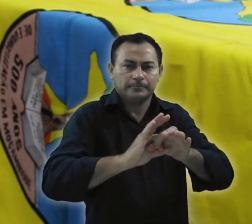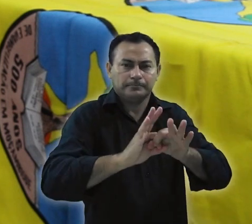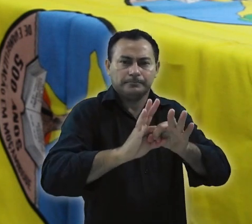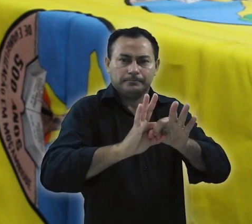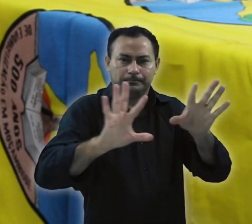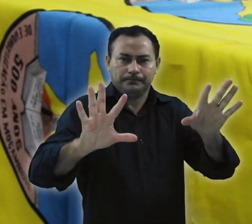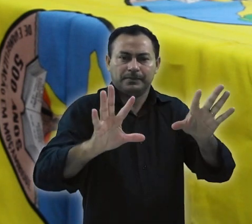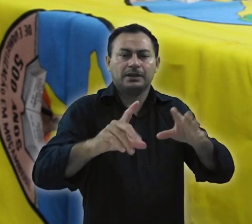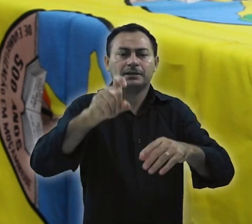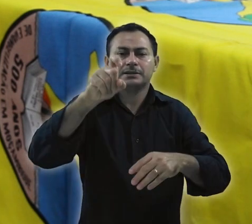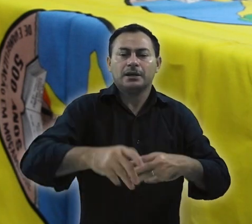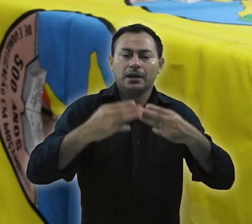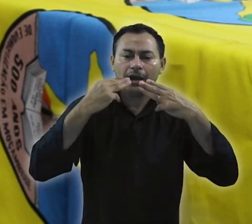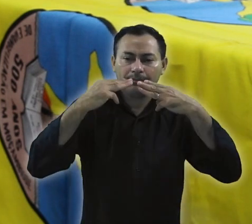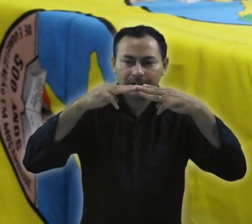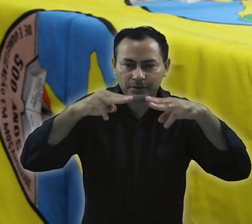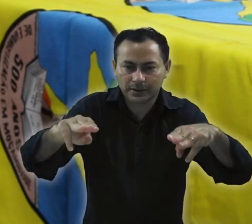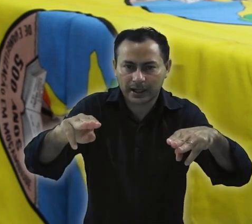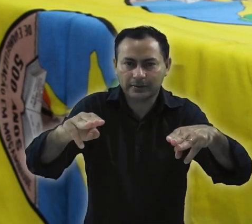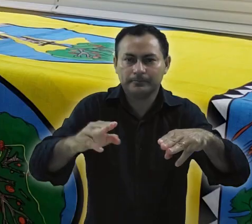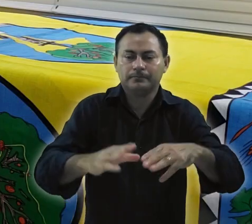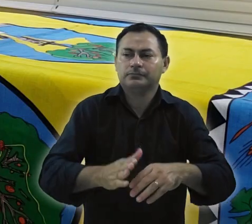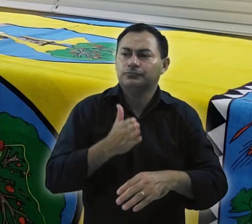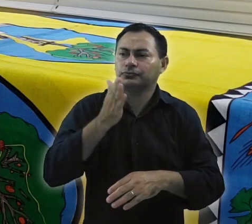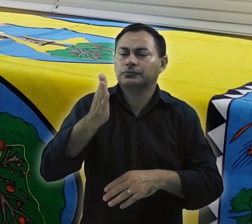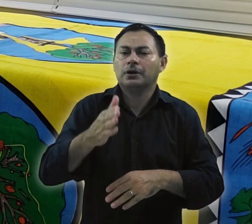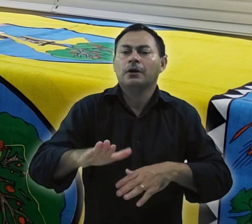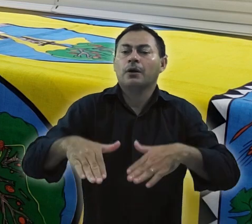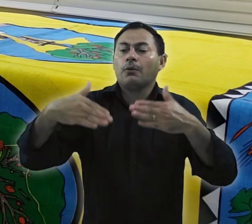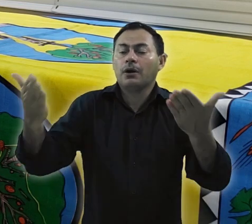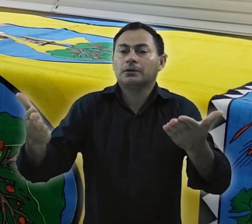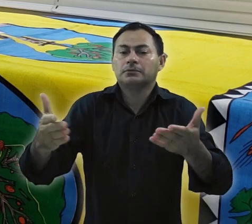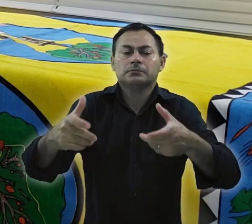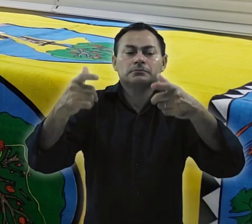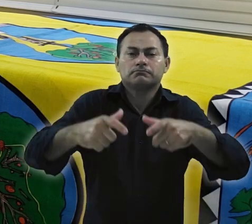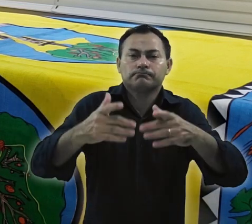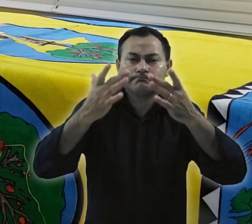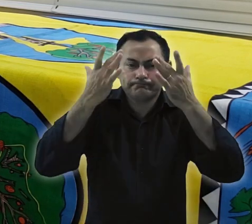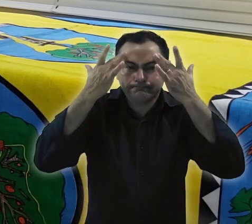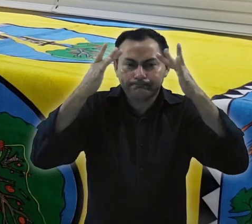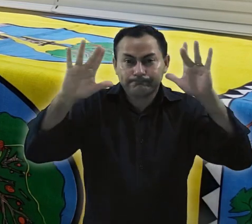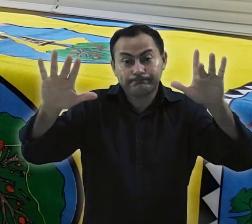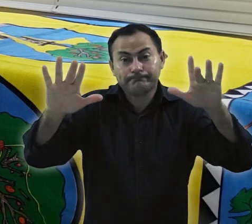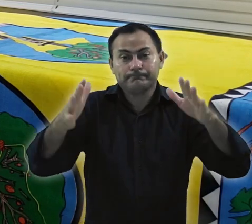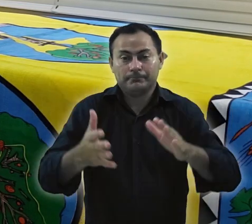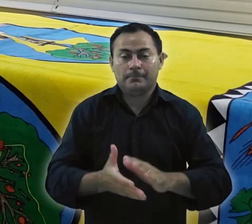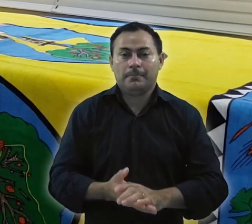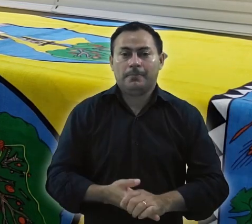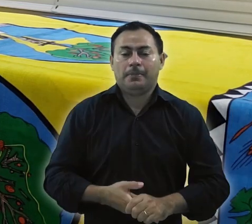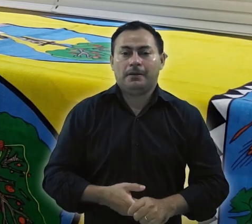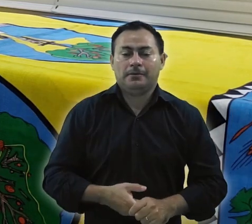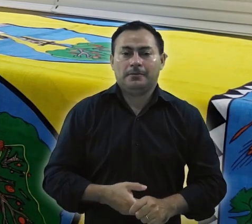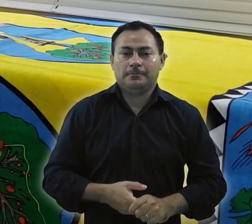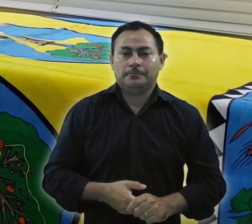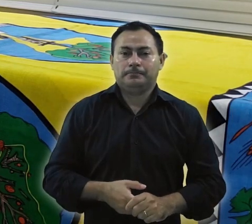colocar à disposição para ser missionária. Quando, aonde, aí a gente não sabia.